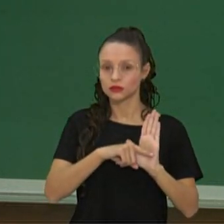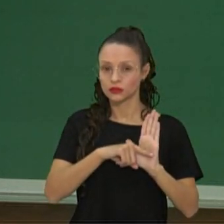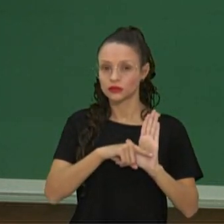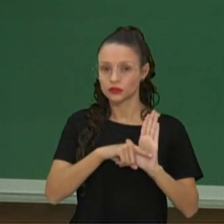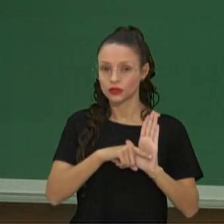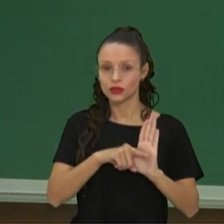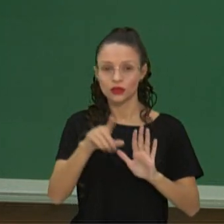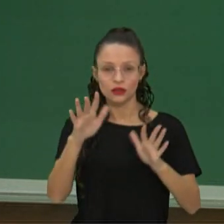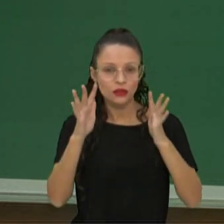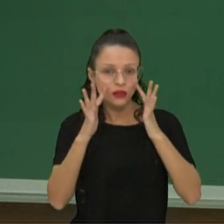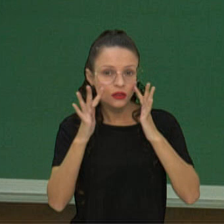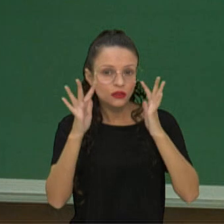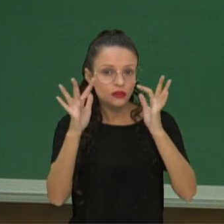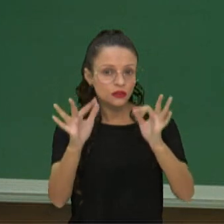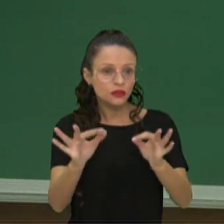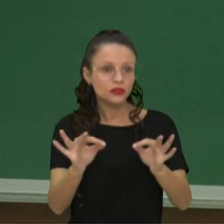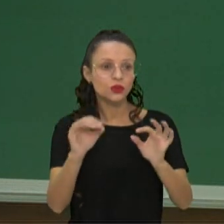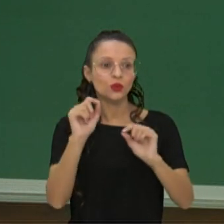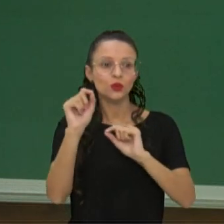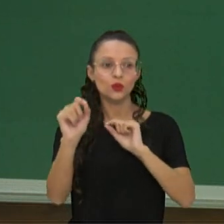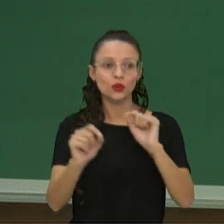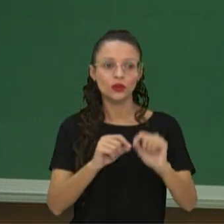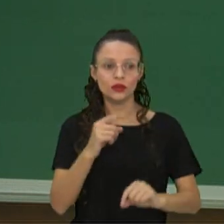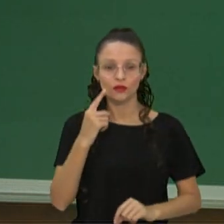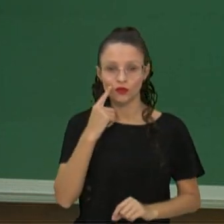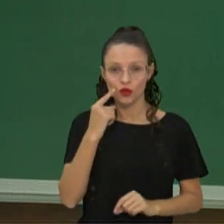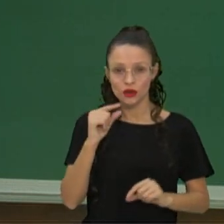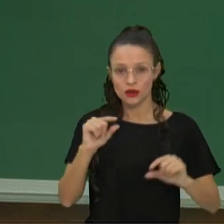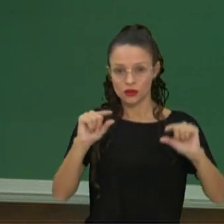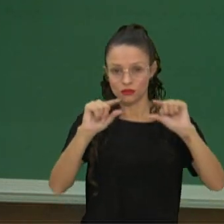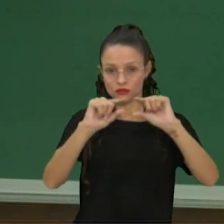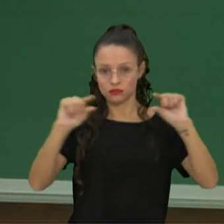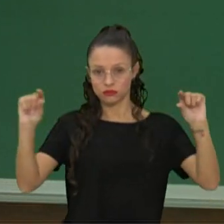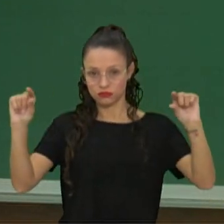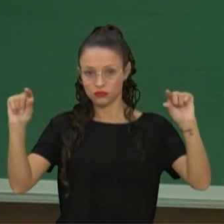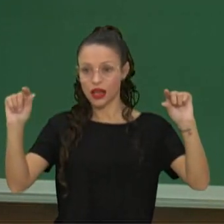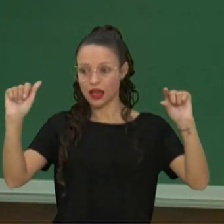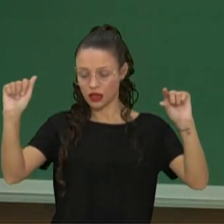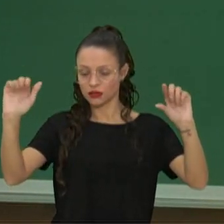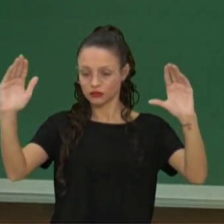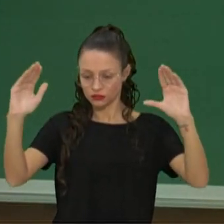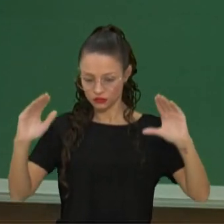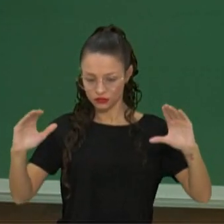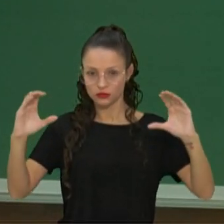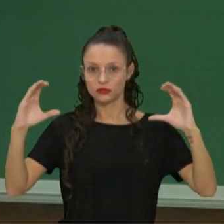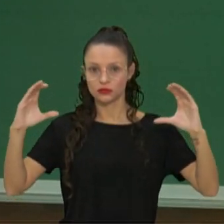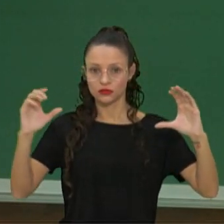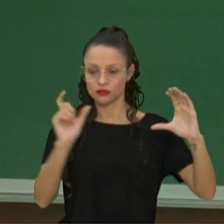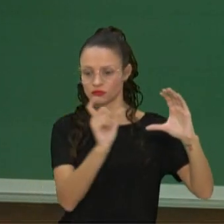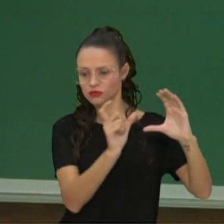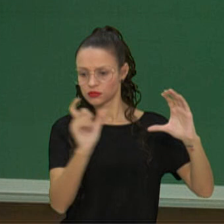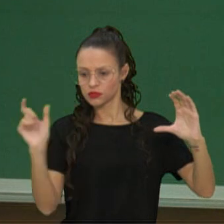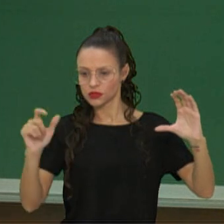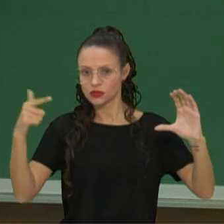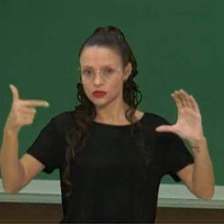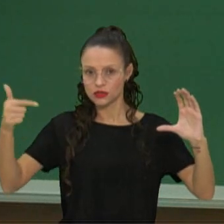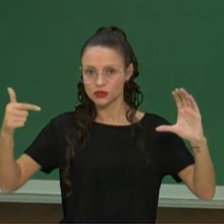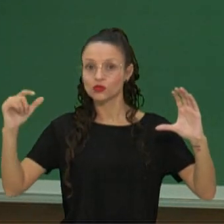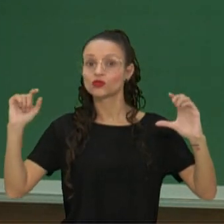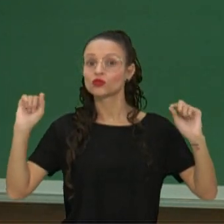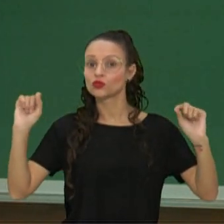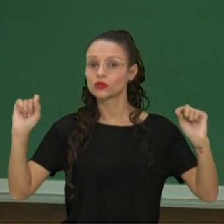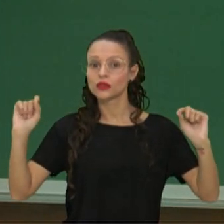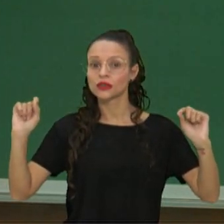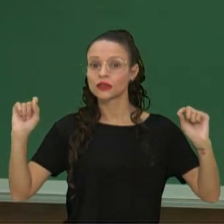chamo a sua atenção para o seguinte. Quando você for escrever o segundo polinômio da operação, você tem